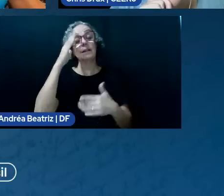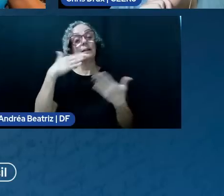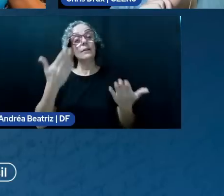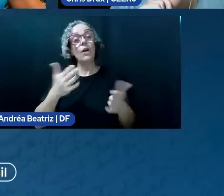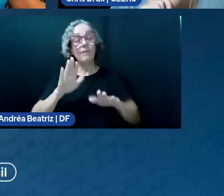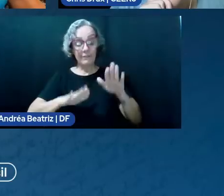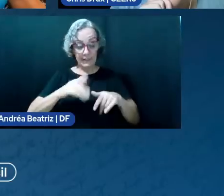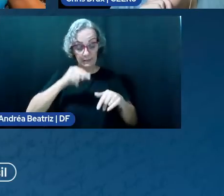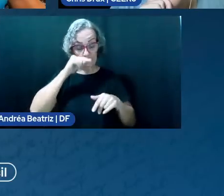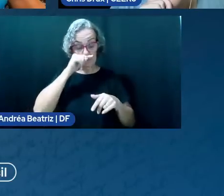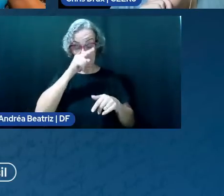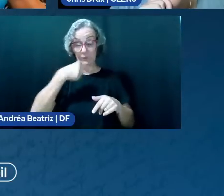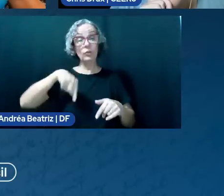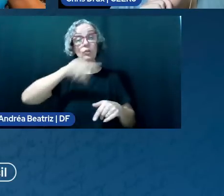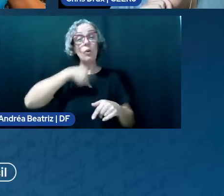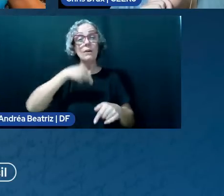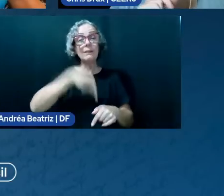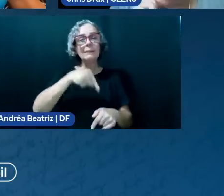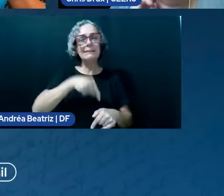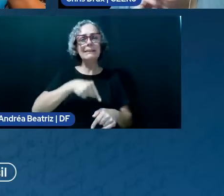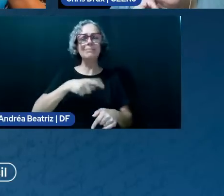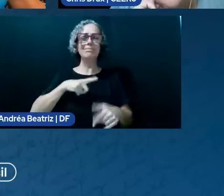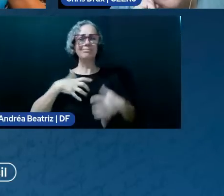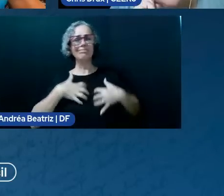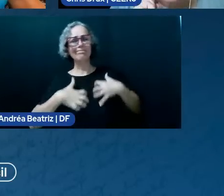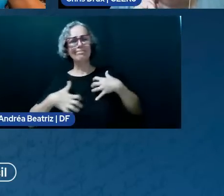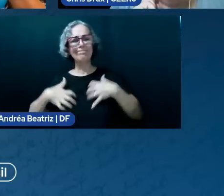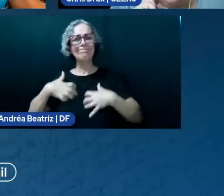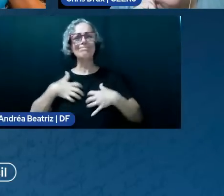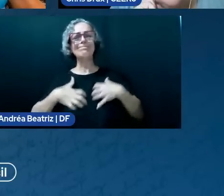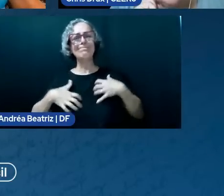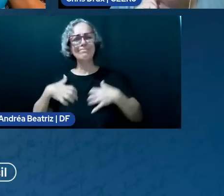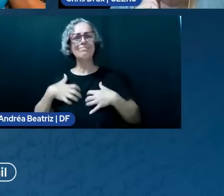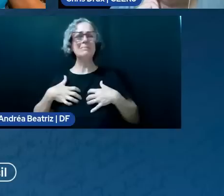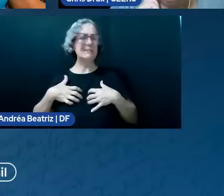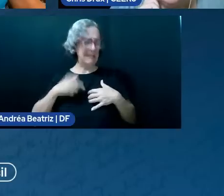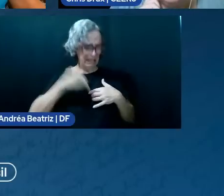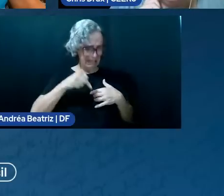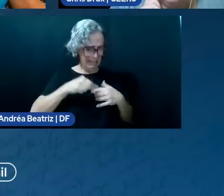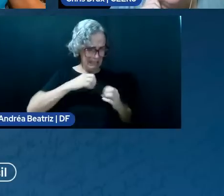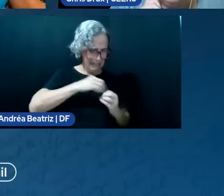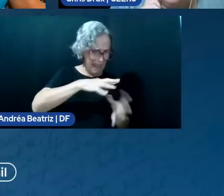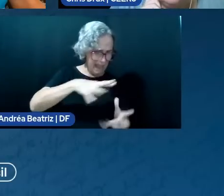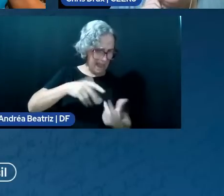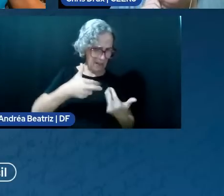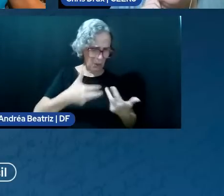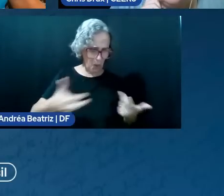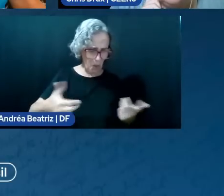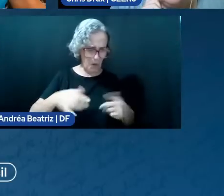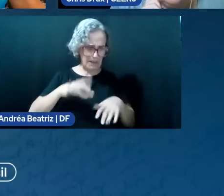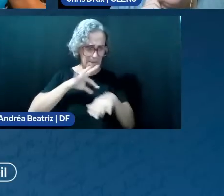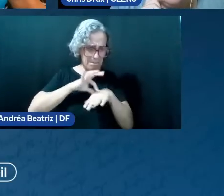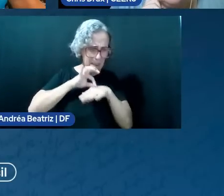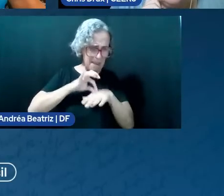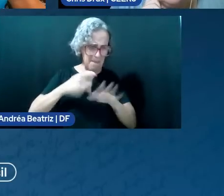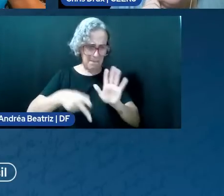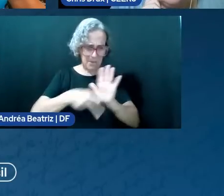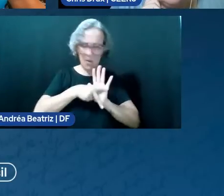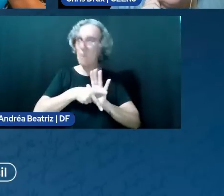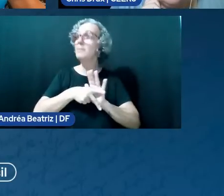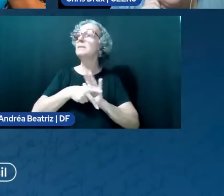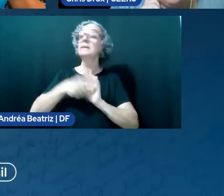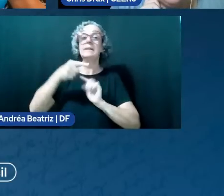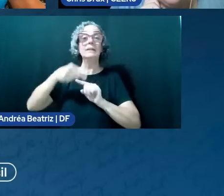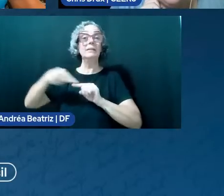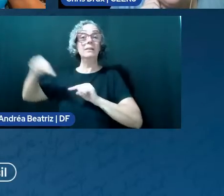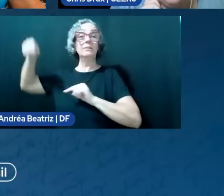afligem demais, para eles percebem que isso tem muito pouca monta. Né? Vamos imaginar assim, por exemplo, uma situação